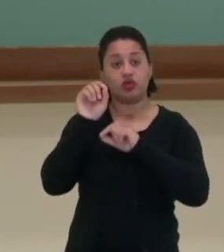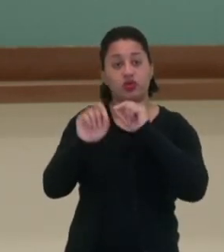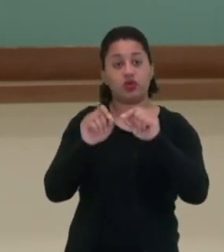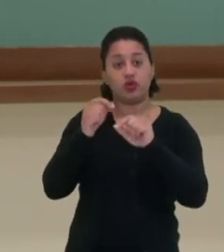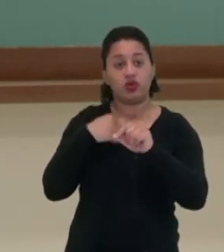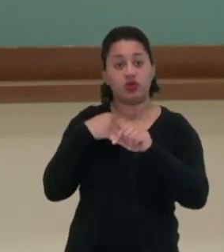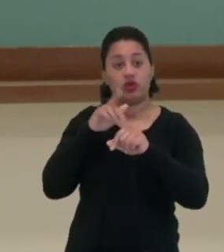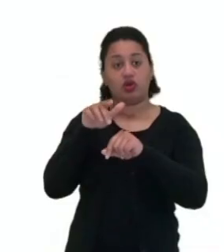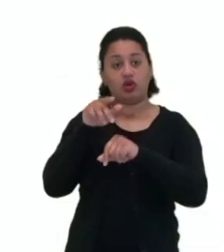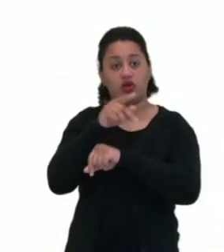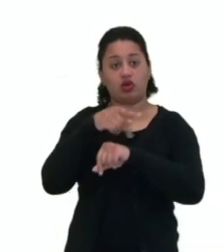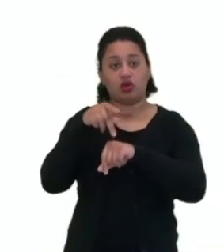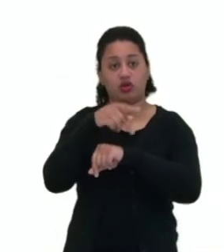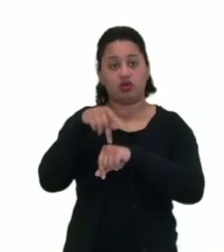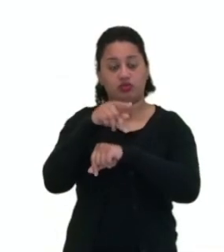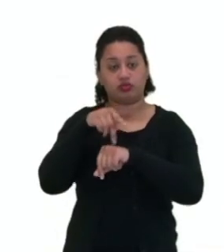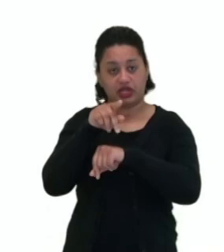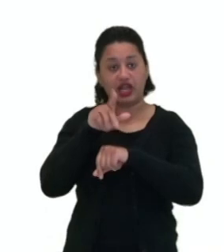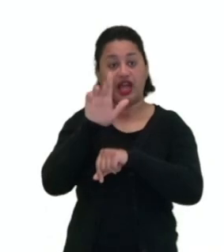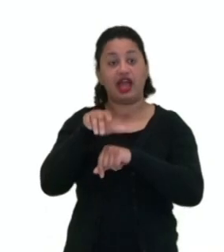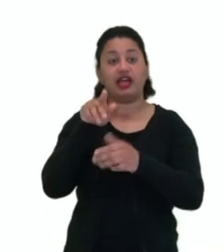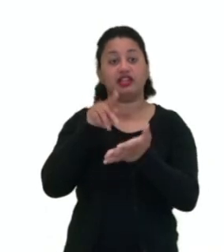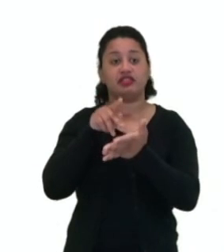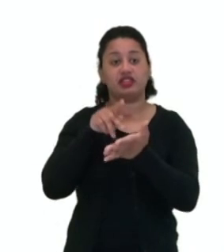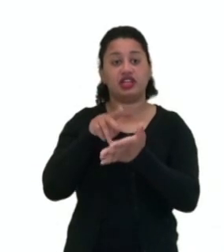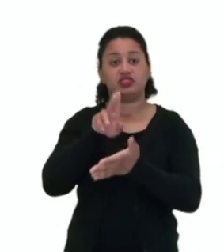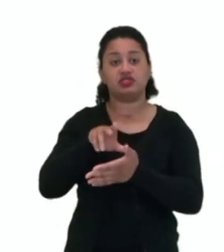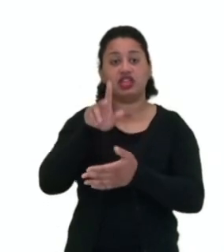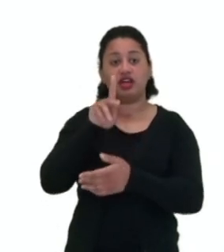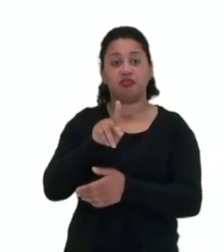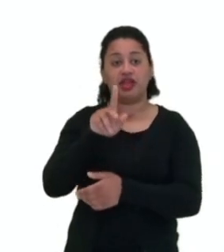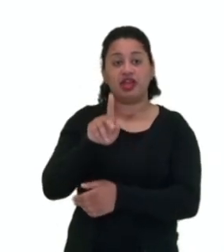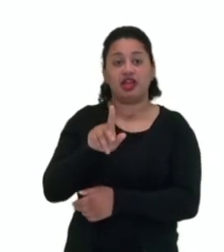o partido, na verdade, sua sigla é